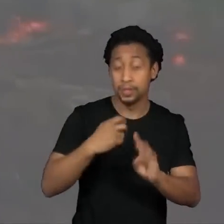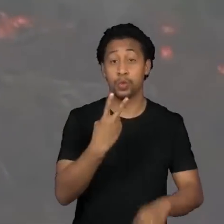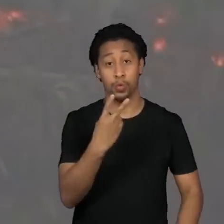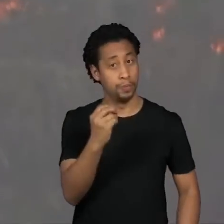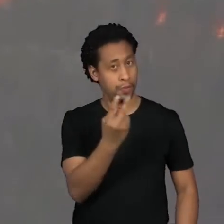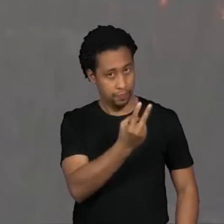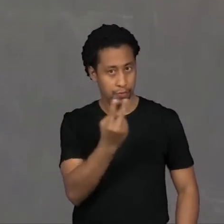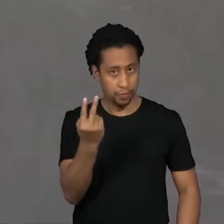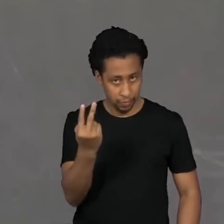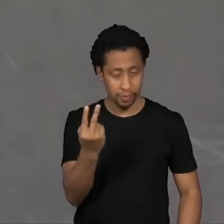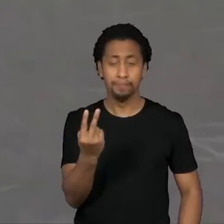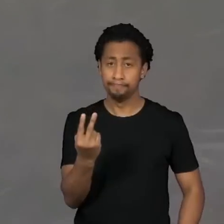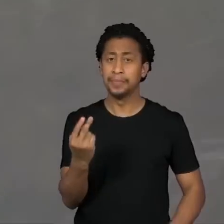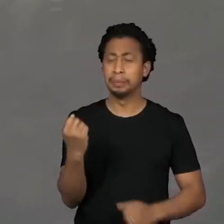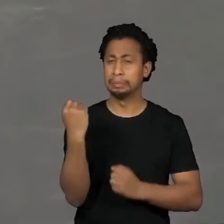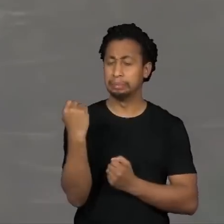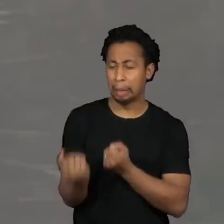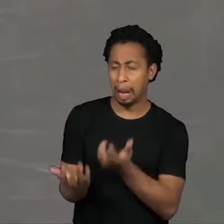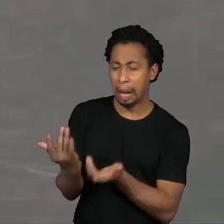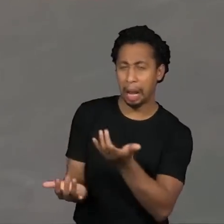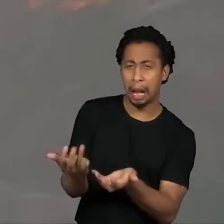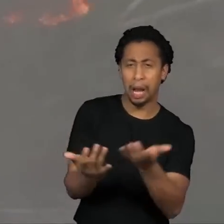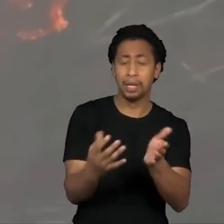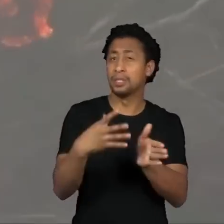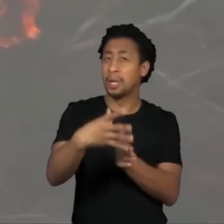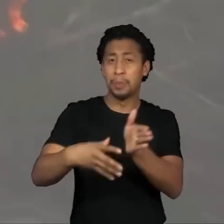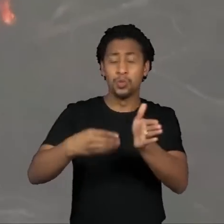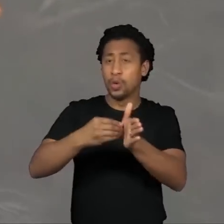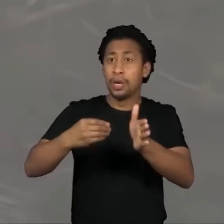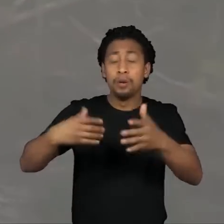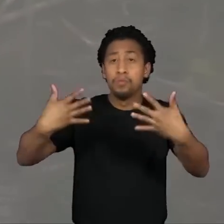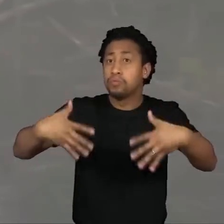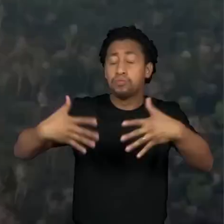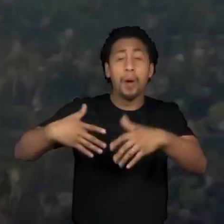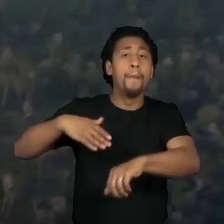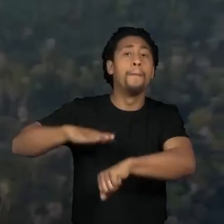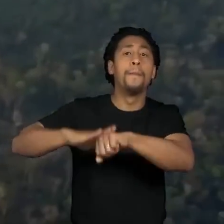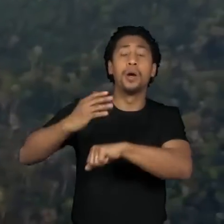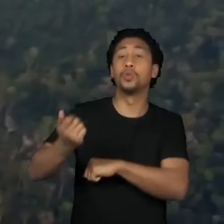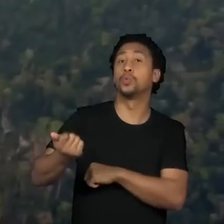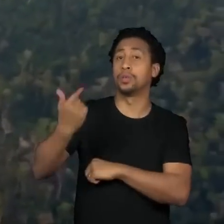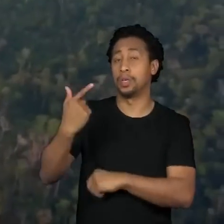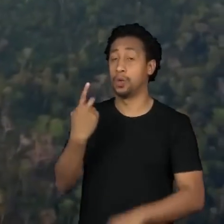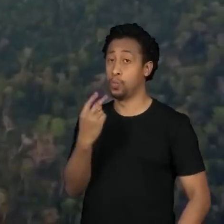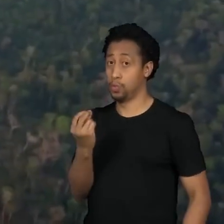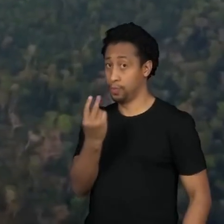queimadas na Amazônia supera o acumulado do ano passado. Foram